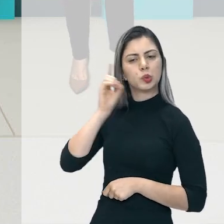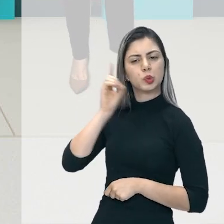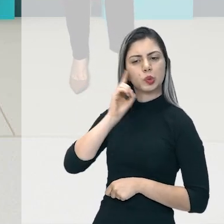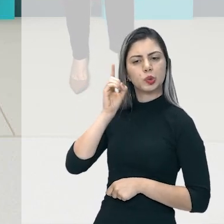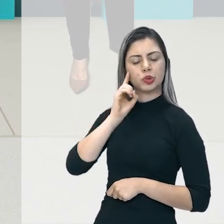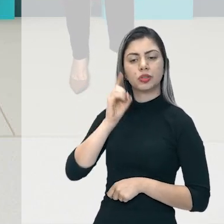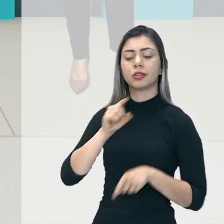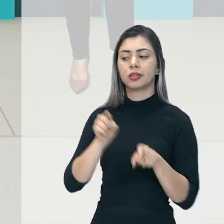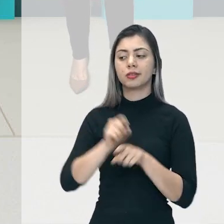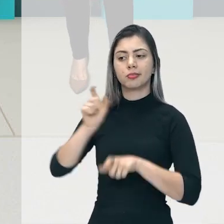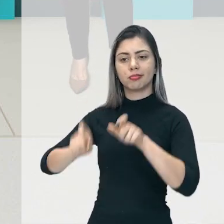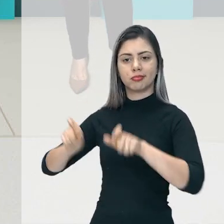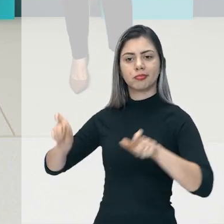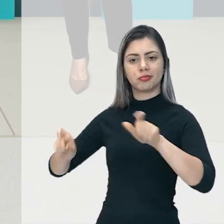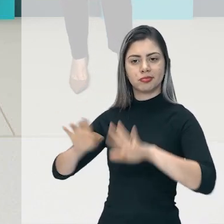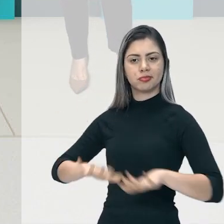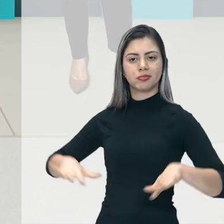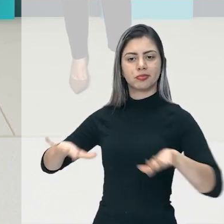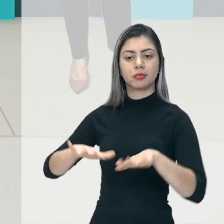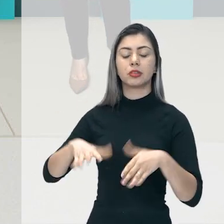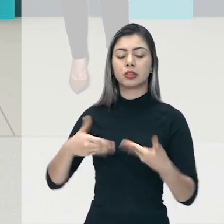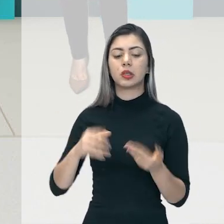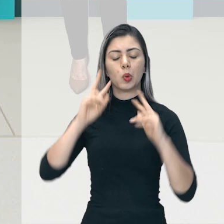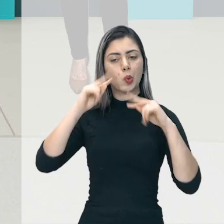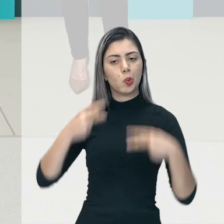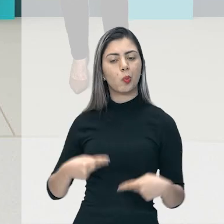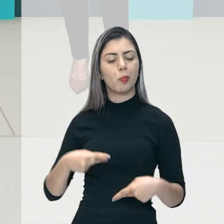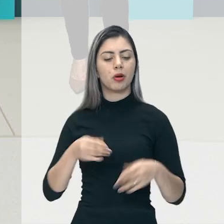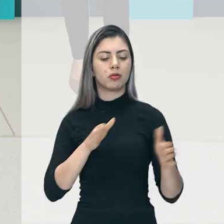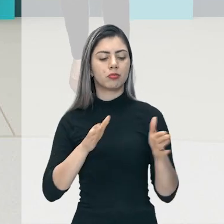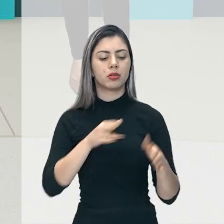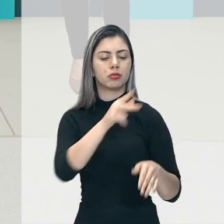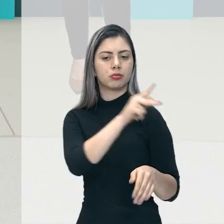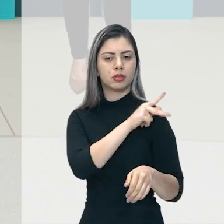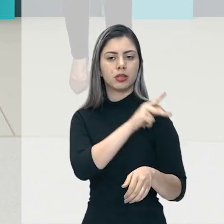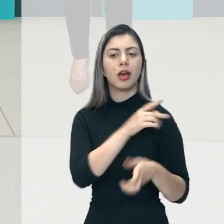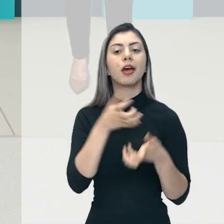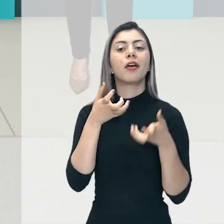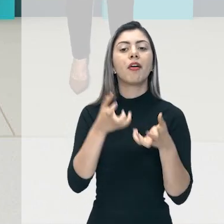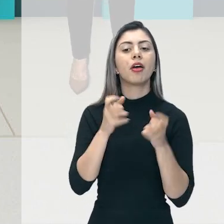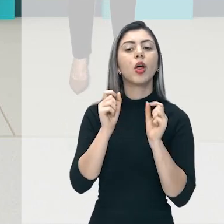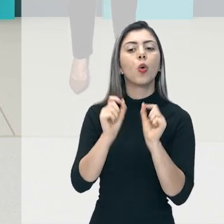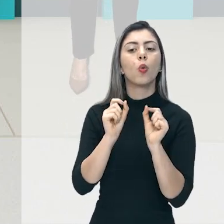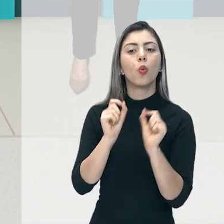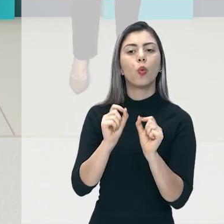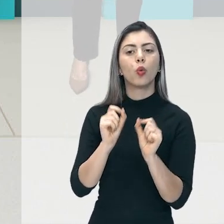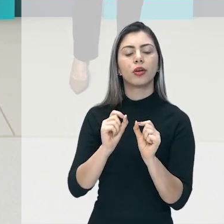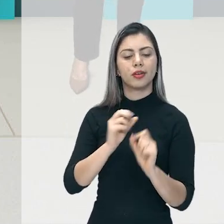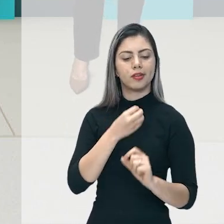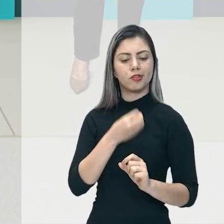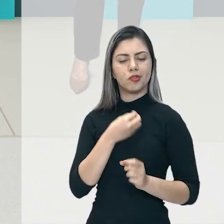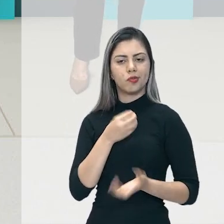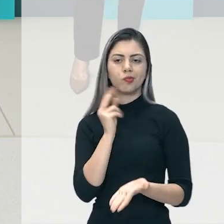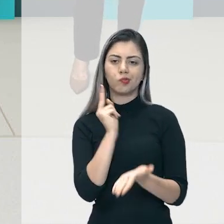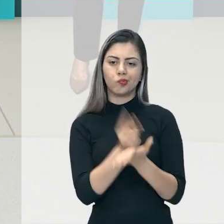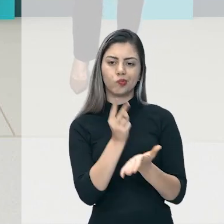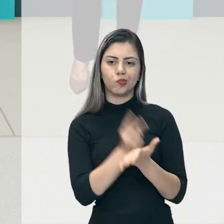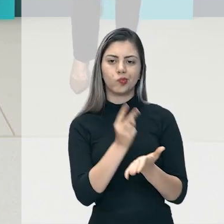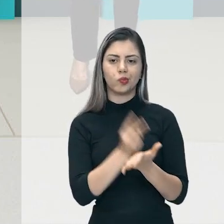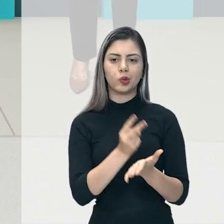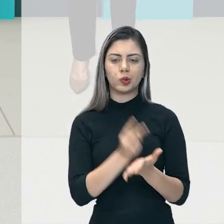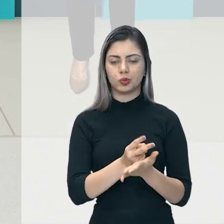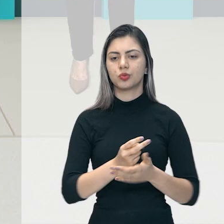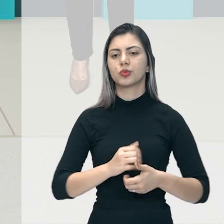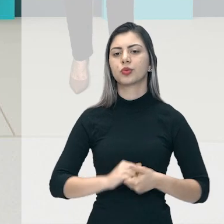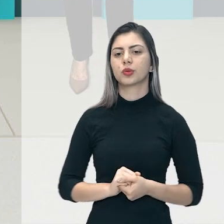e dos outros também. Então, o homem na pré-história, ele buscava o quê? Conseguir sobreviver a todo